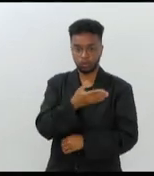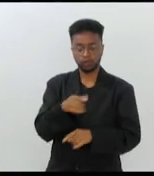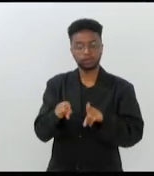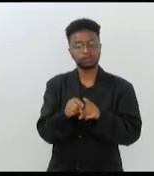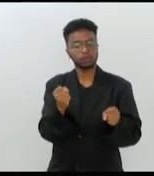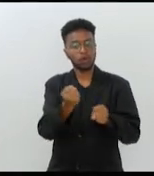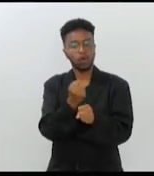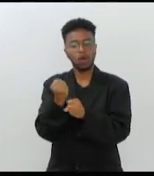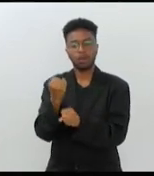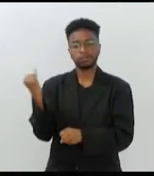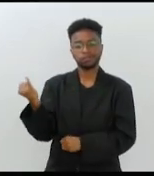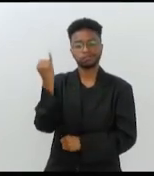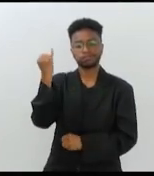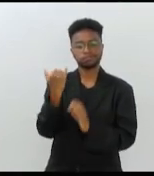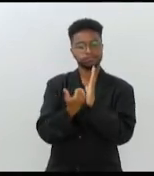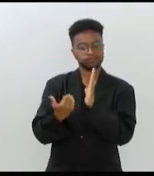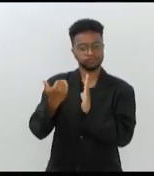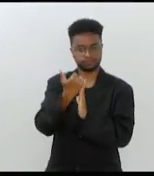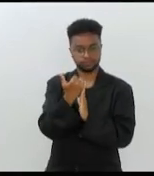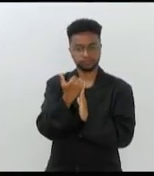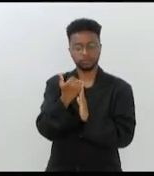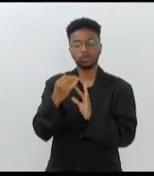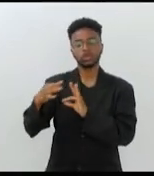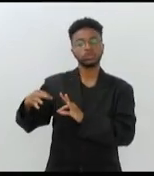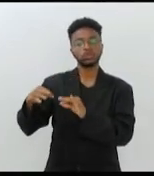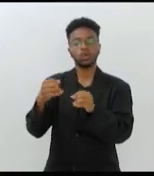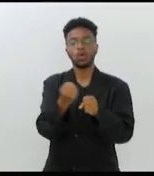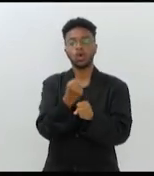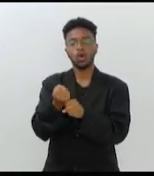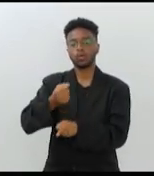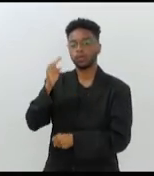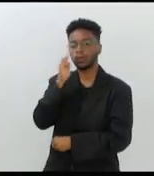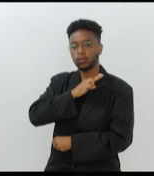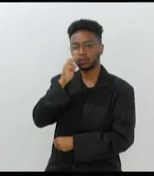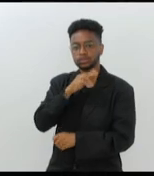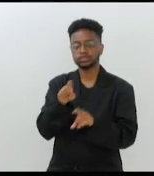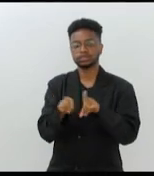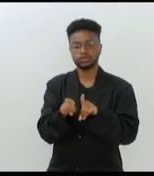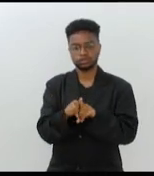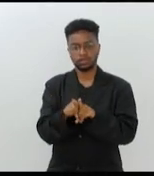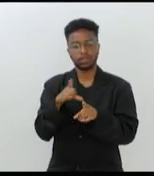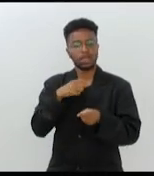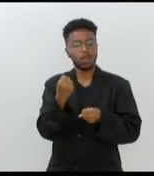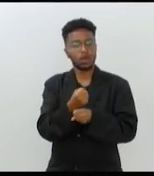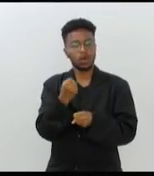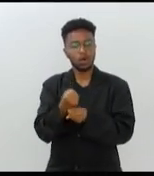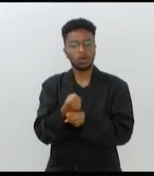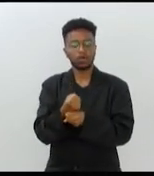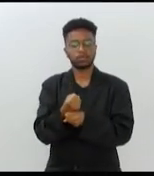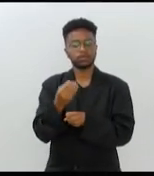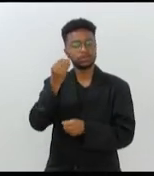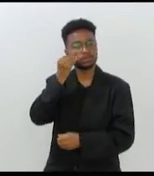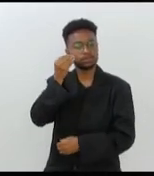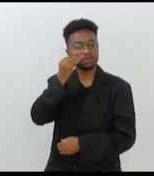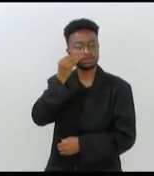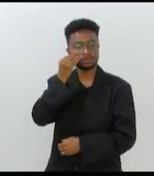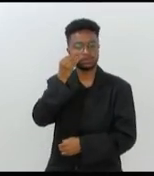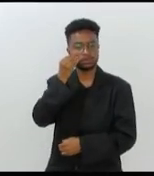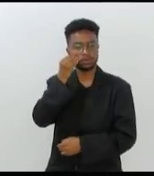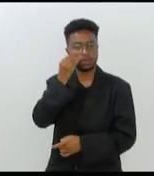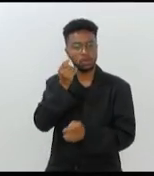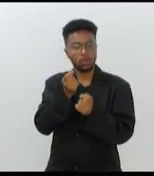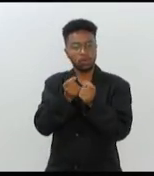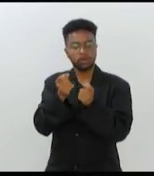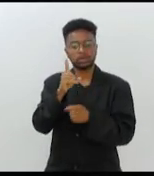obra importantíssima, todas em caráter emergencial, de uma obra da contenção de um